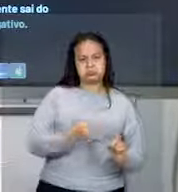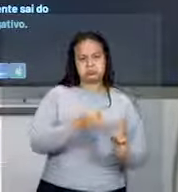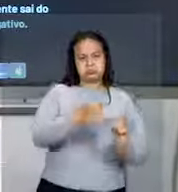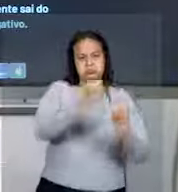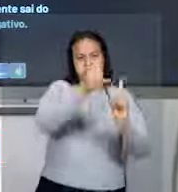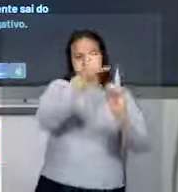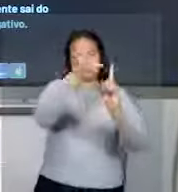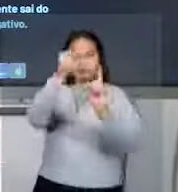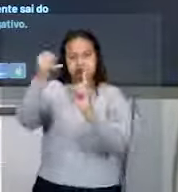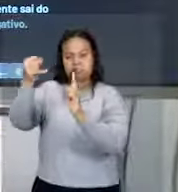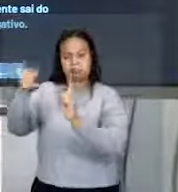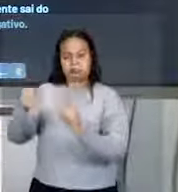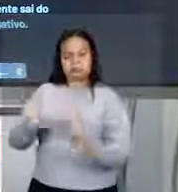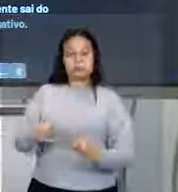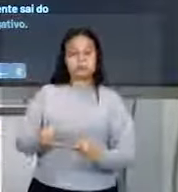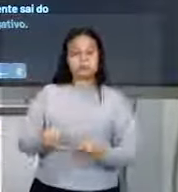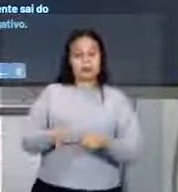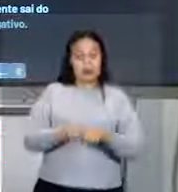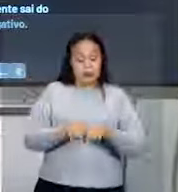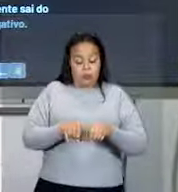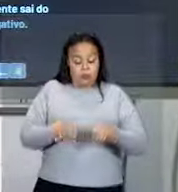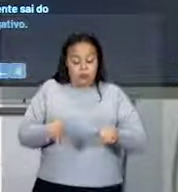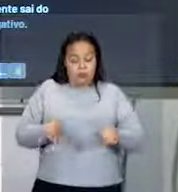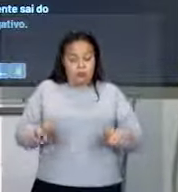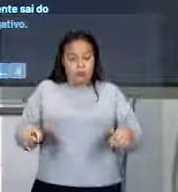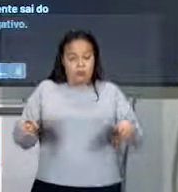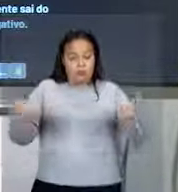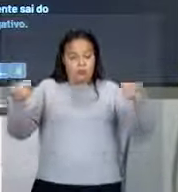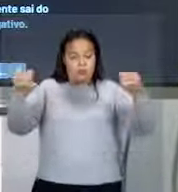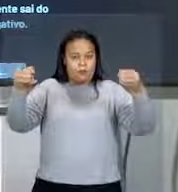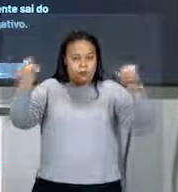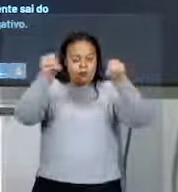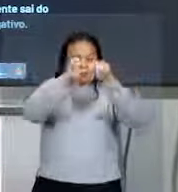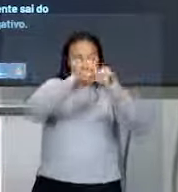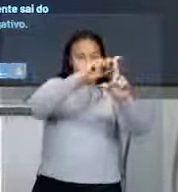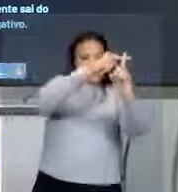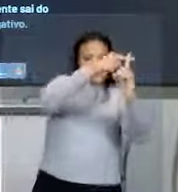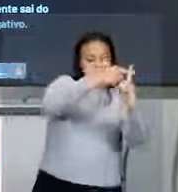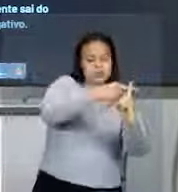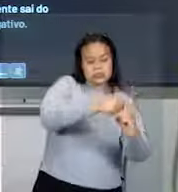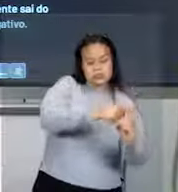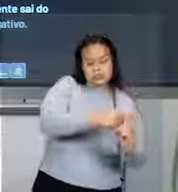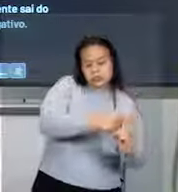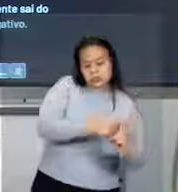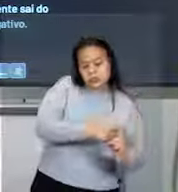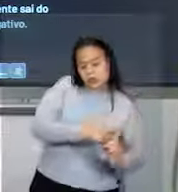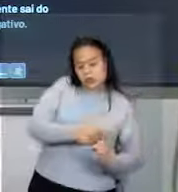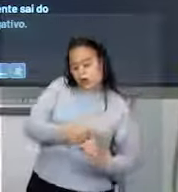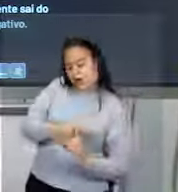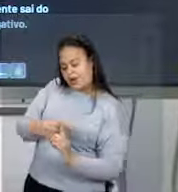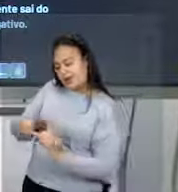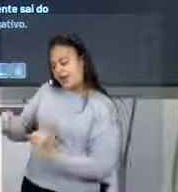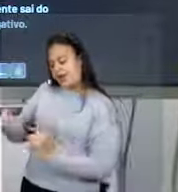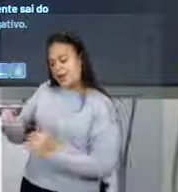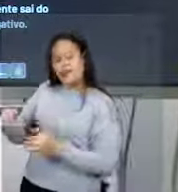a corrente vai sair do polo positivo da fonte geradora e entrar no seu polo negativo.